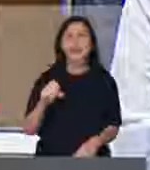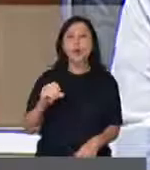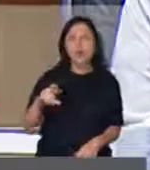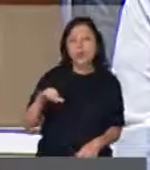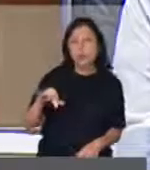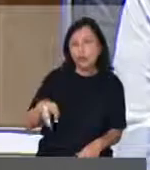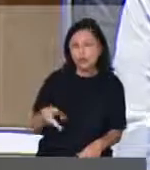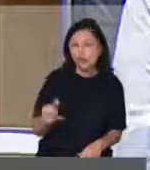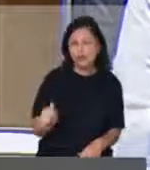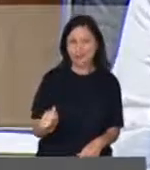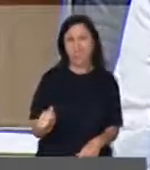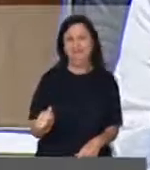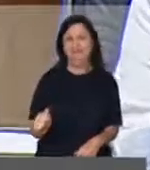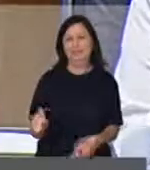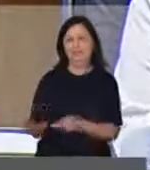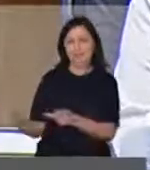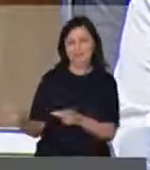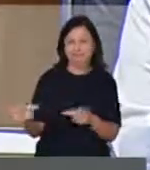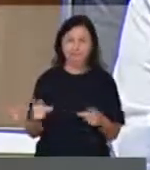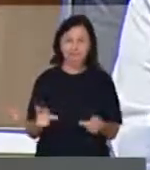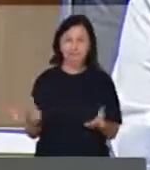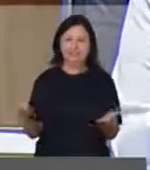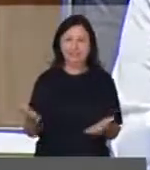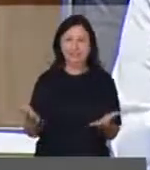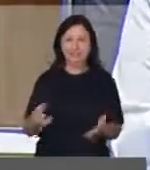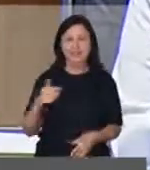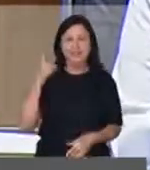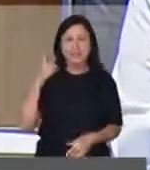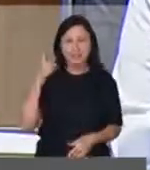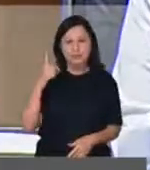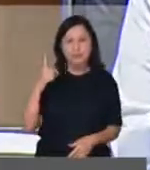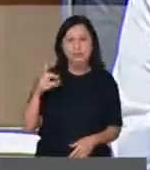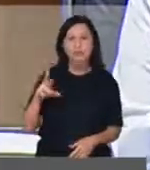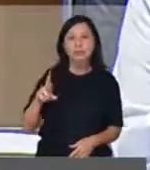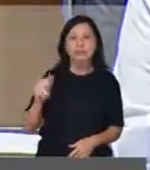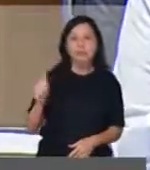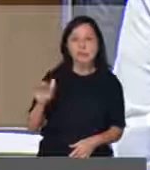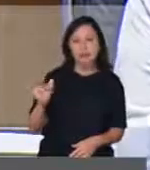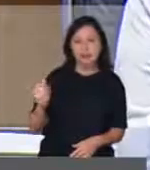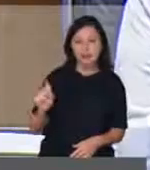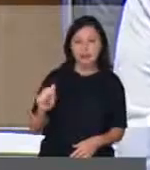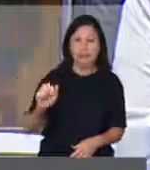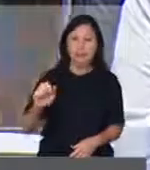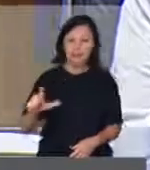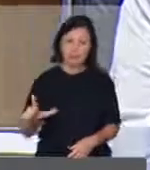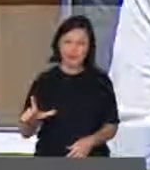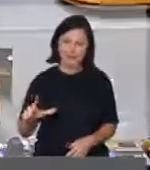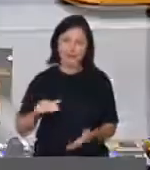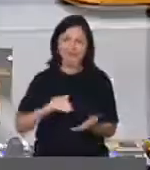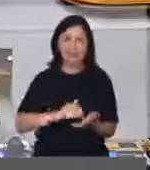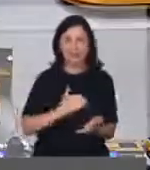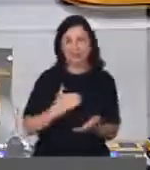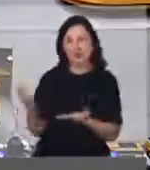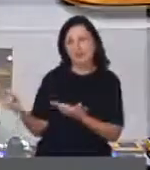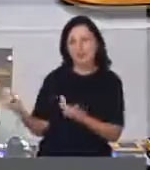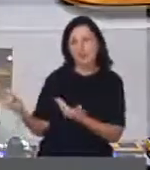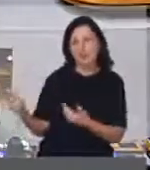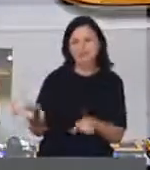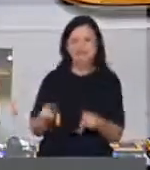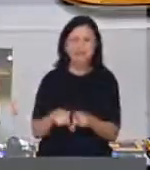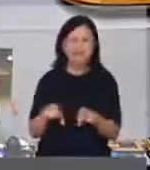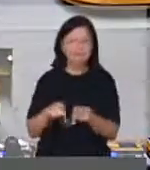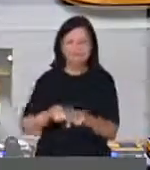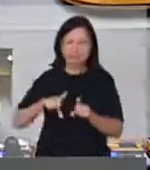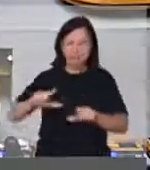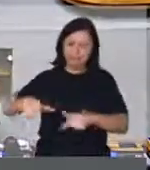para uso da palavra de convidar o deputado rafael motta nosso secretário da juventude tem prestado também um belo trabalho